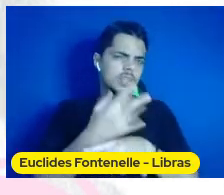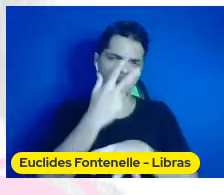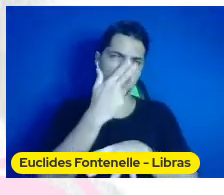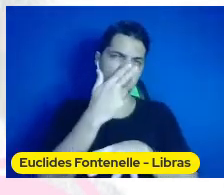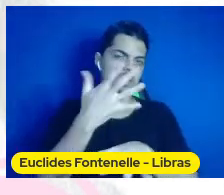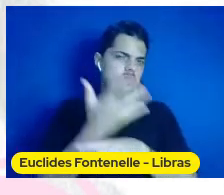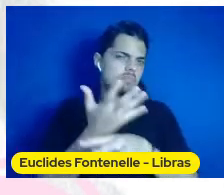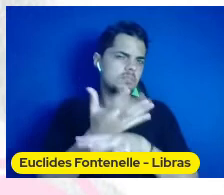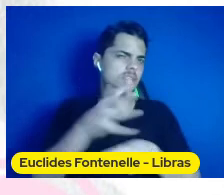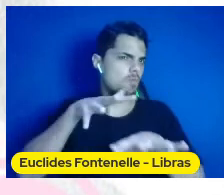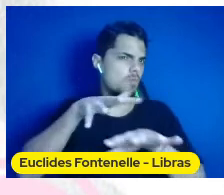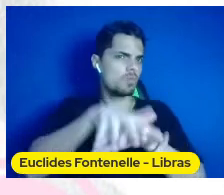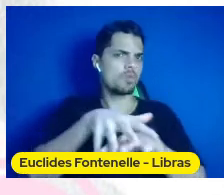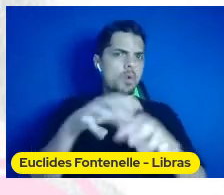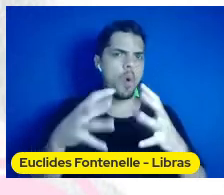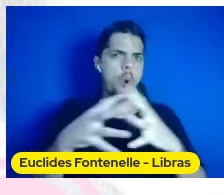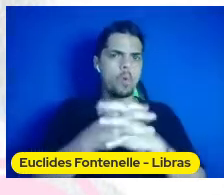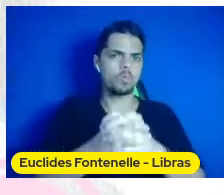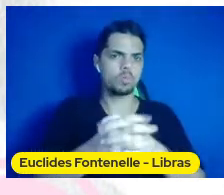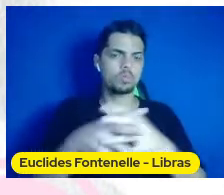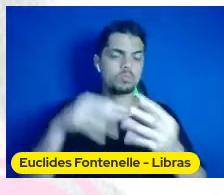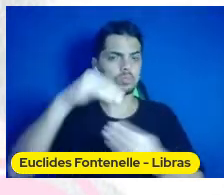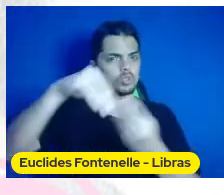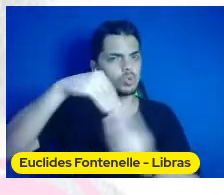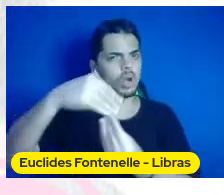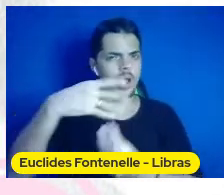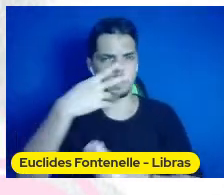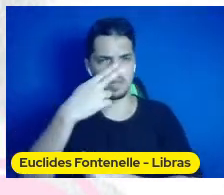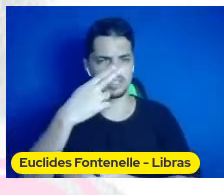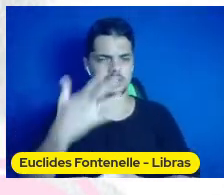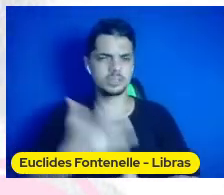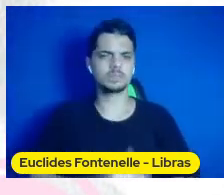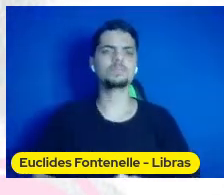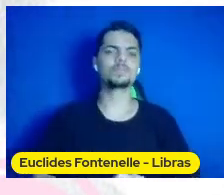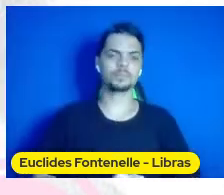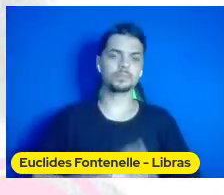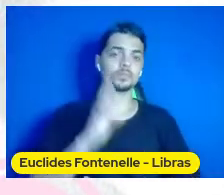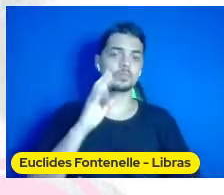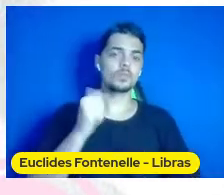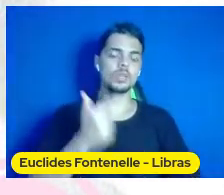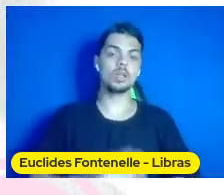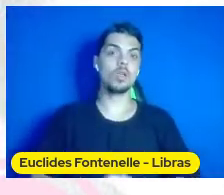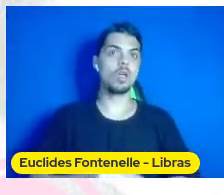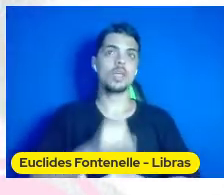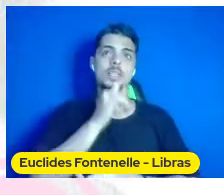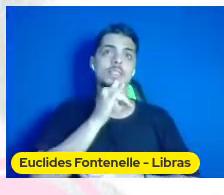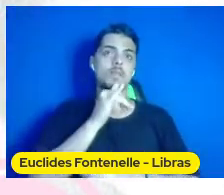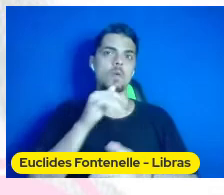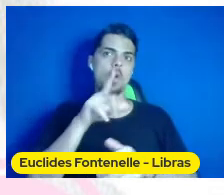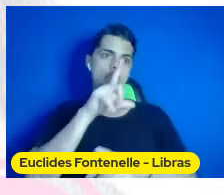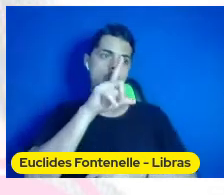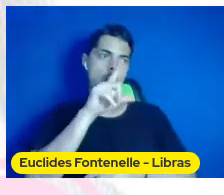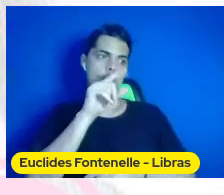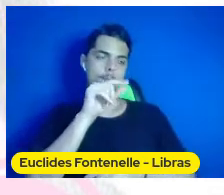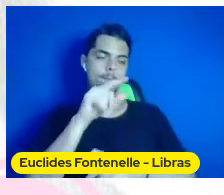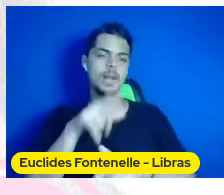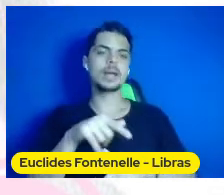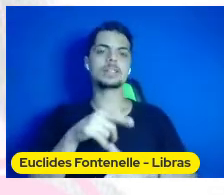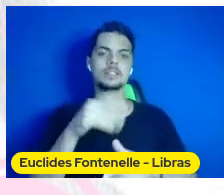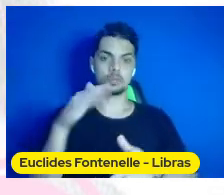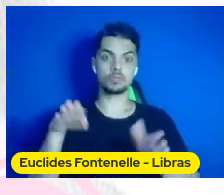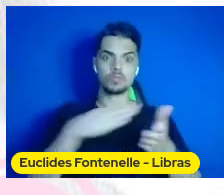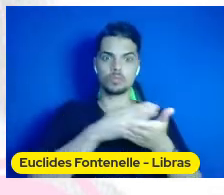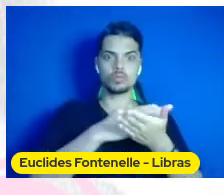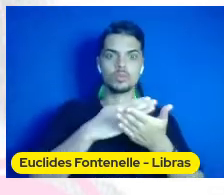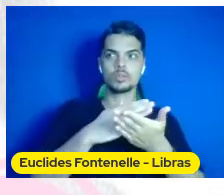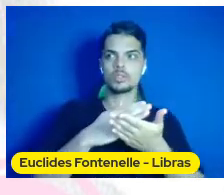gente precisou... Uma coisa engraçada é que o pássaro que passa no início... eu fui catar